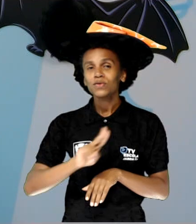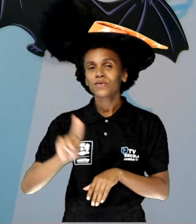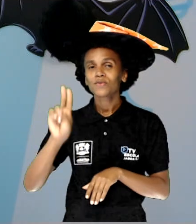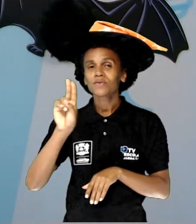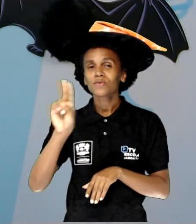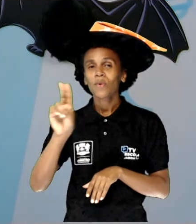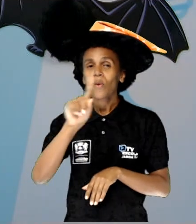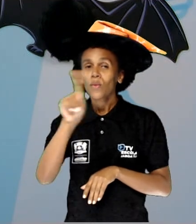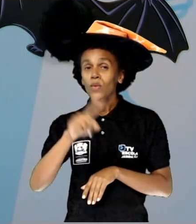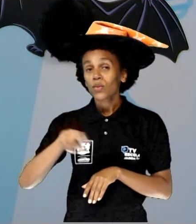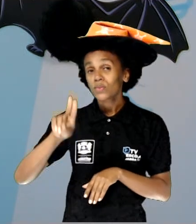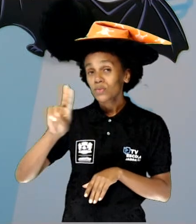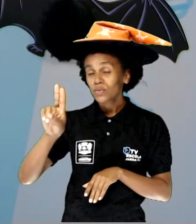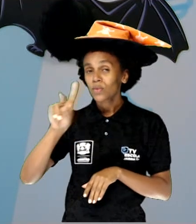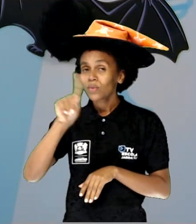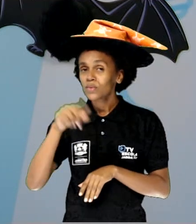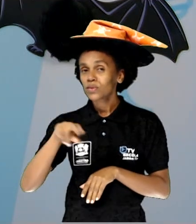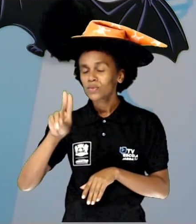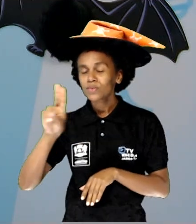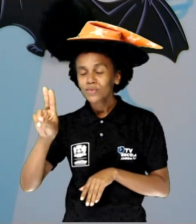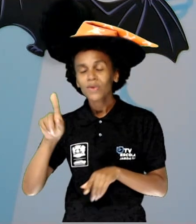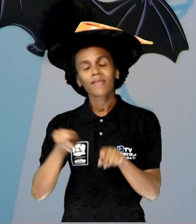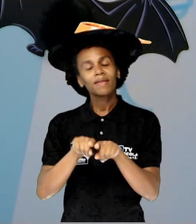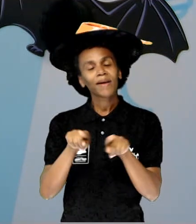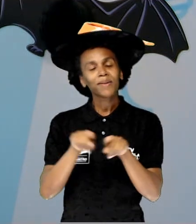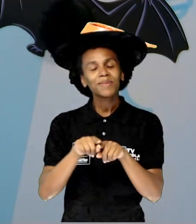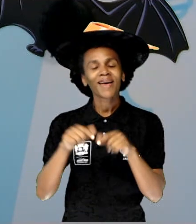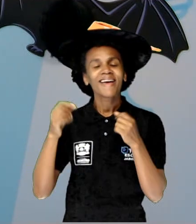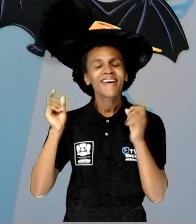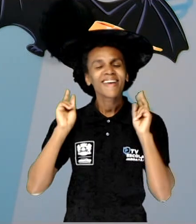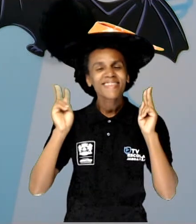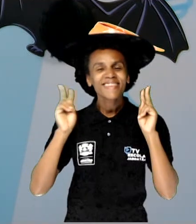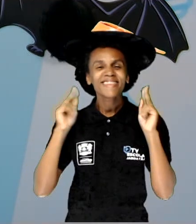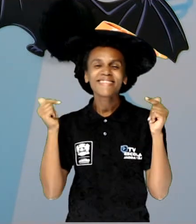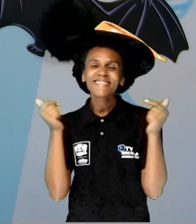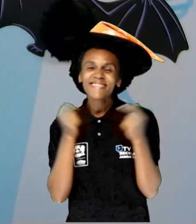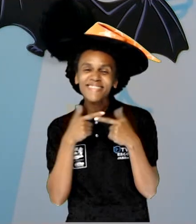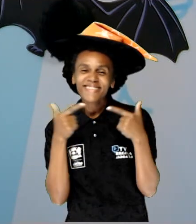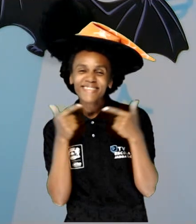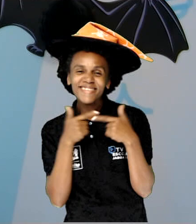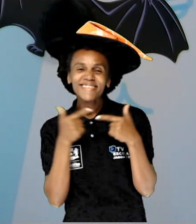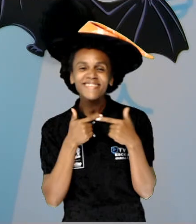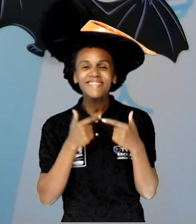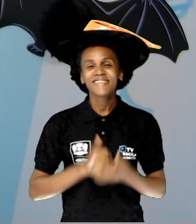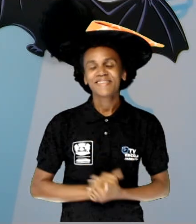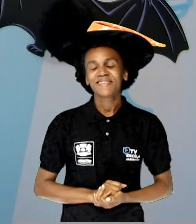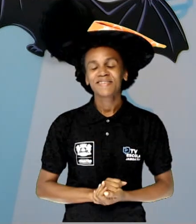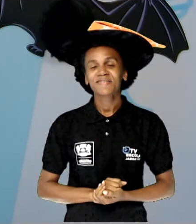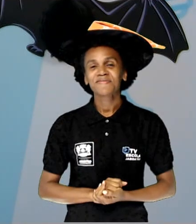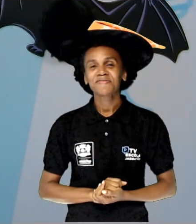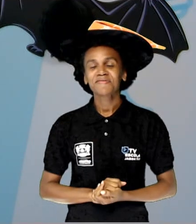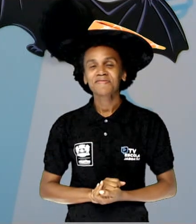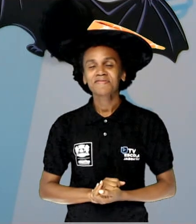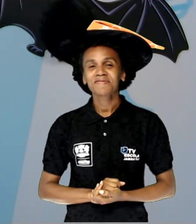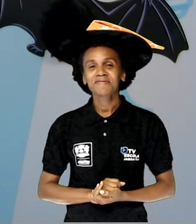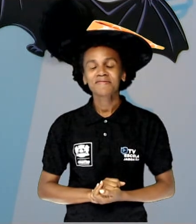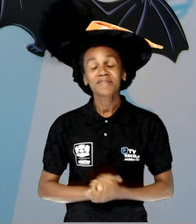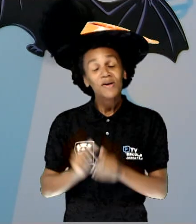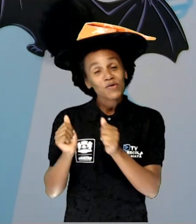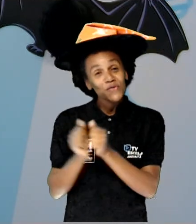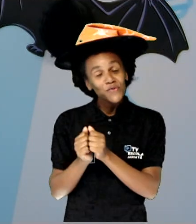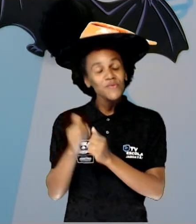divertido com ele nós vamos ver a historinha da bruxinha Zuzu ó